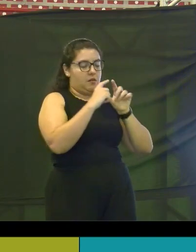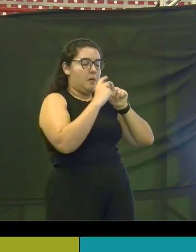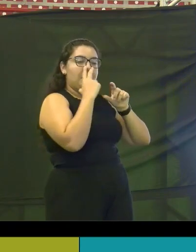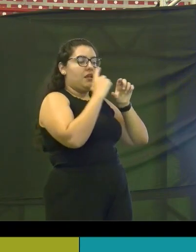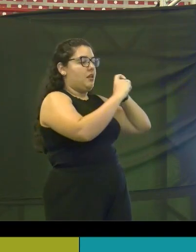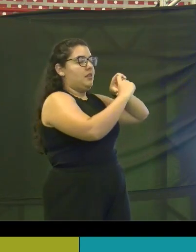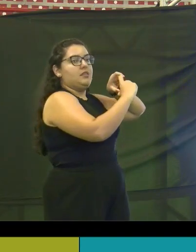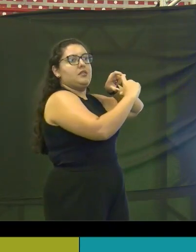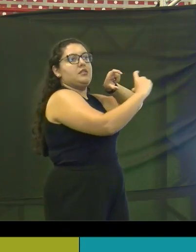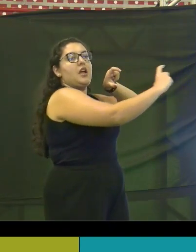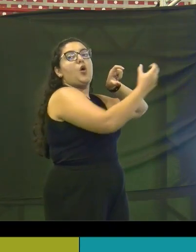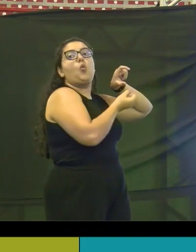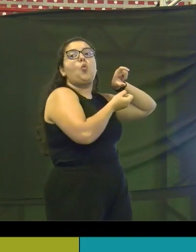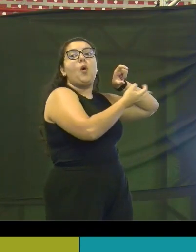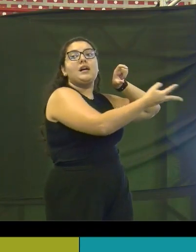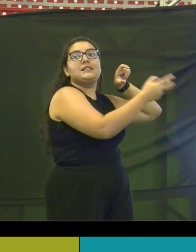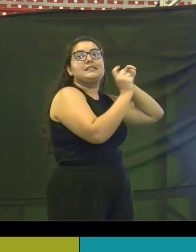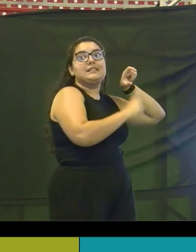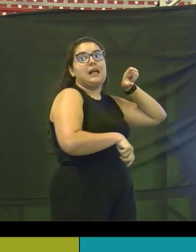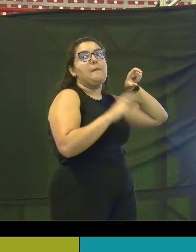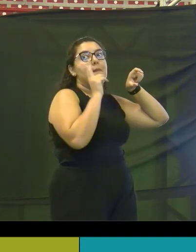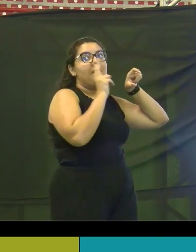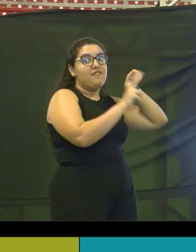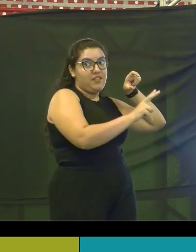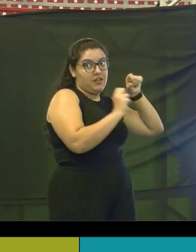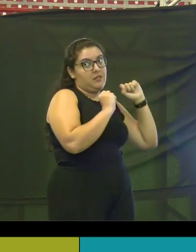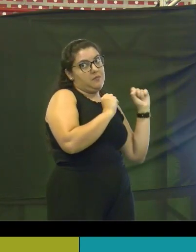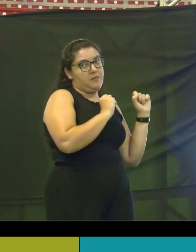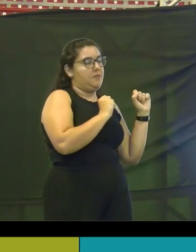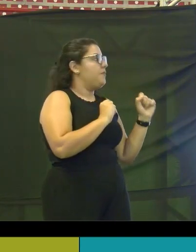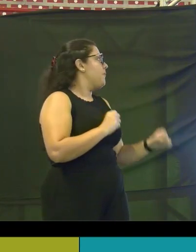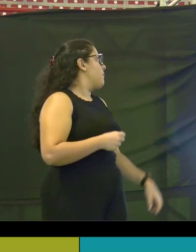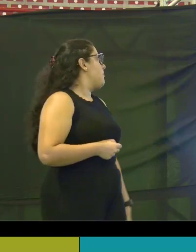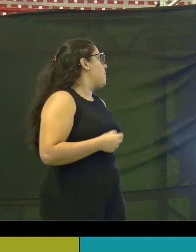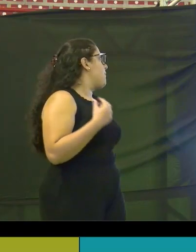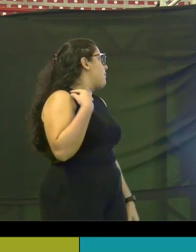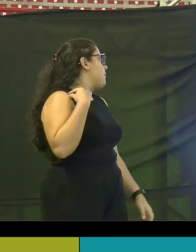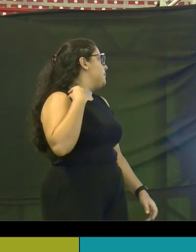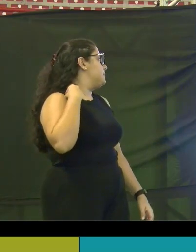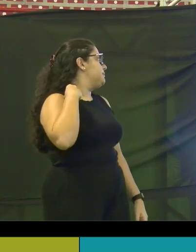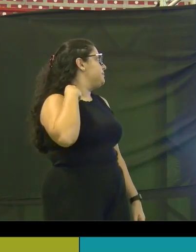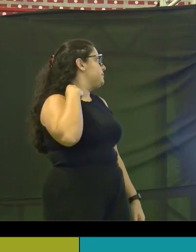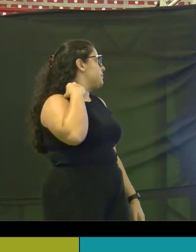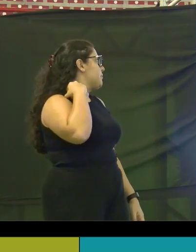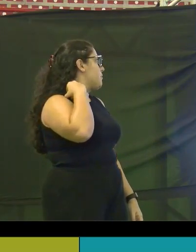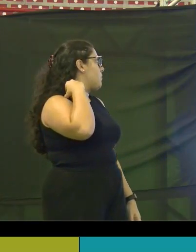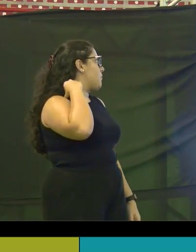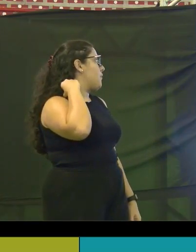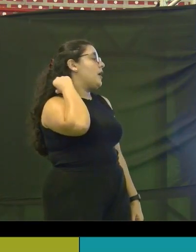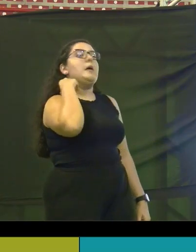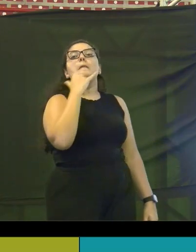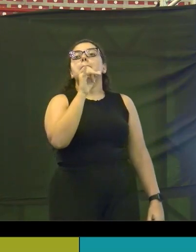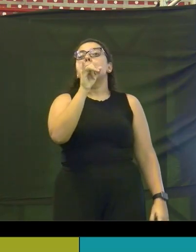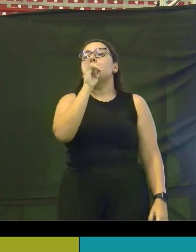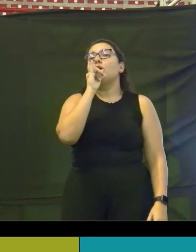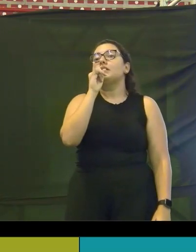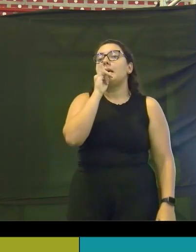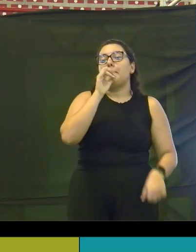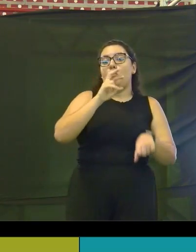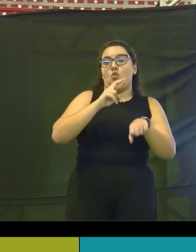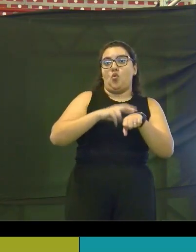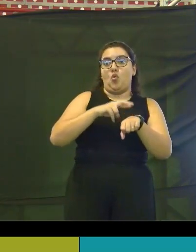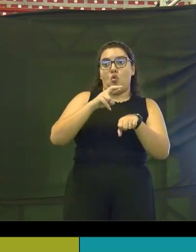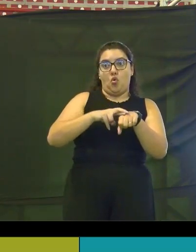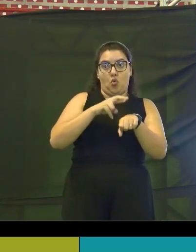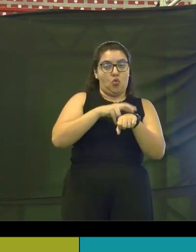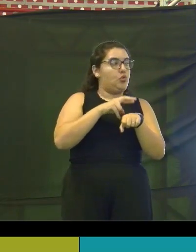onda mínimo. Substituindo vai ficar assim, ó. Olhando para a frequência do violeta, o C é 3 vezes 10